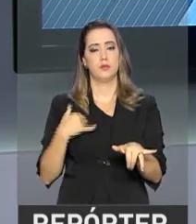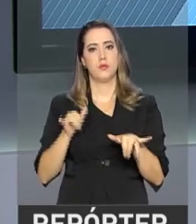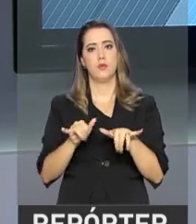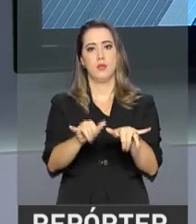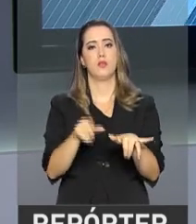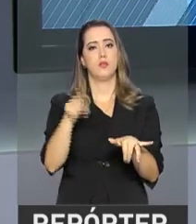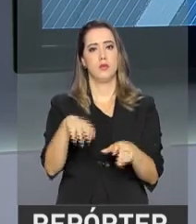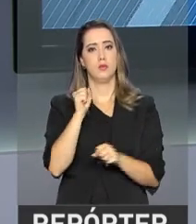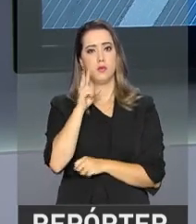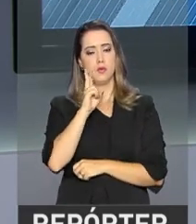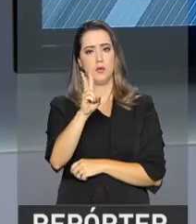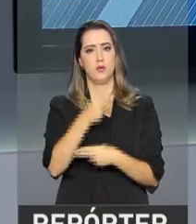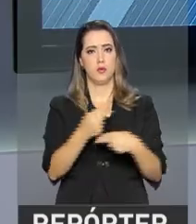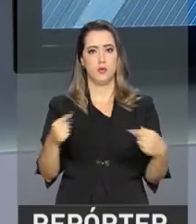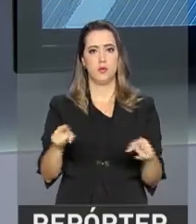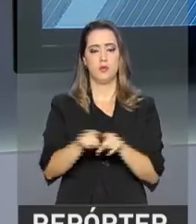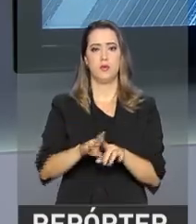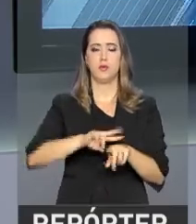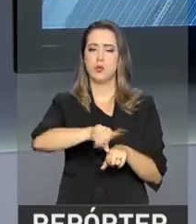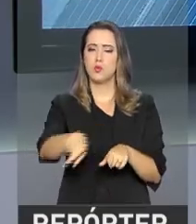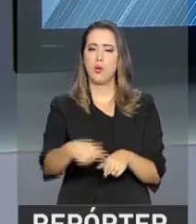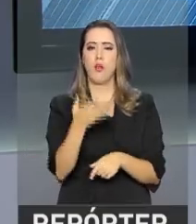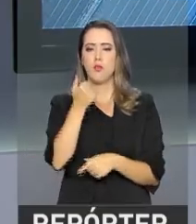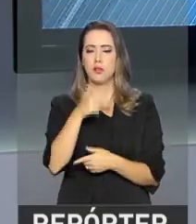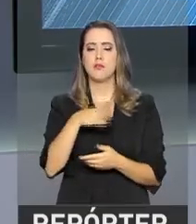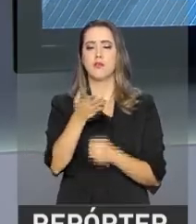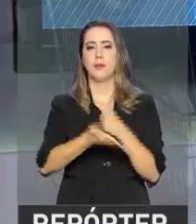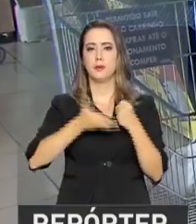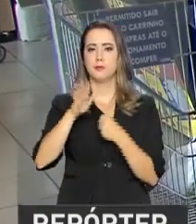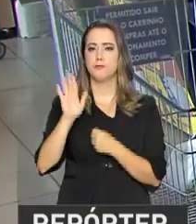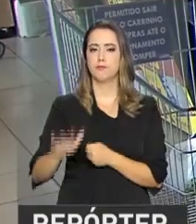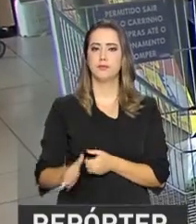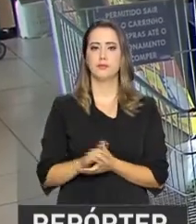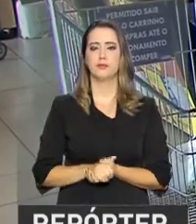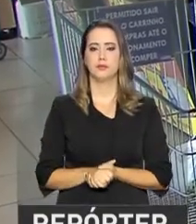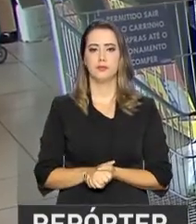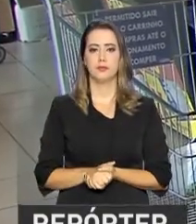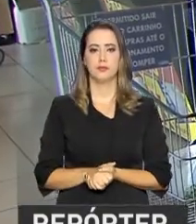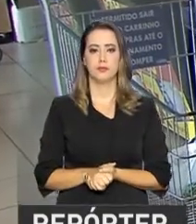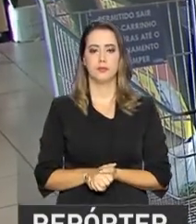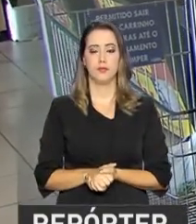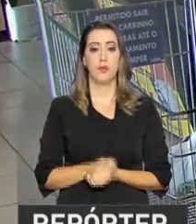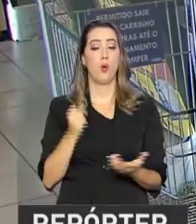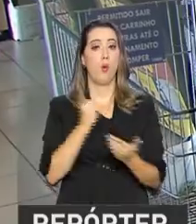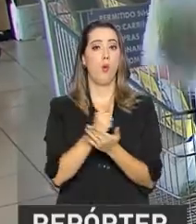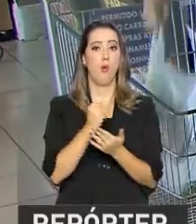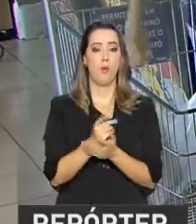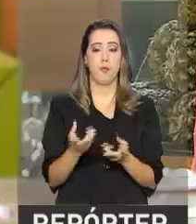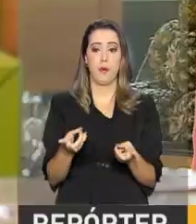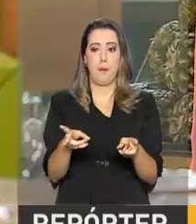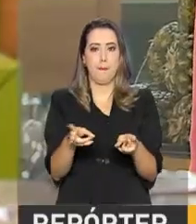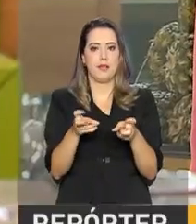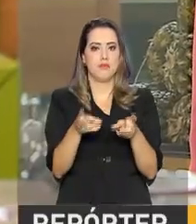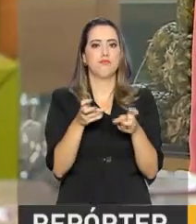é possível ver o que os produtos da cesta básica estão mais baratos quem faz compras já percebeu